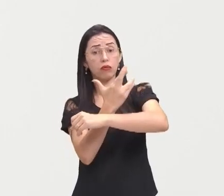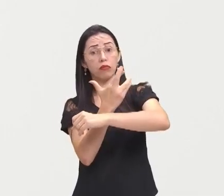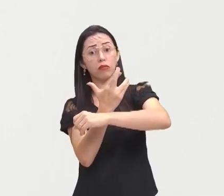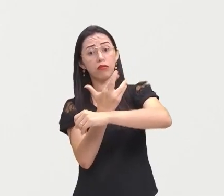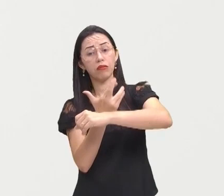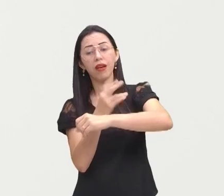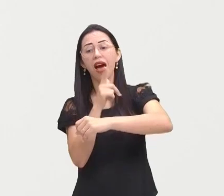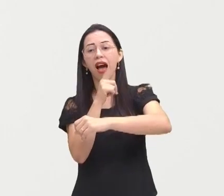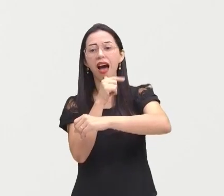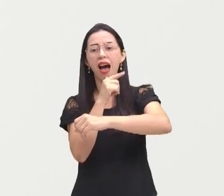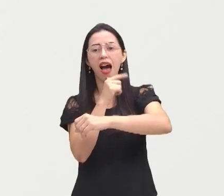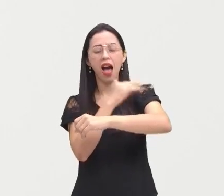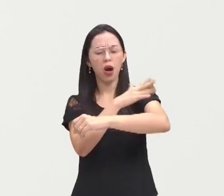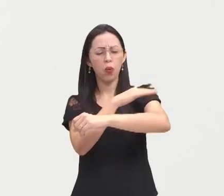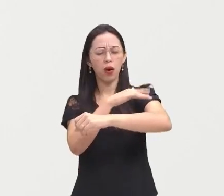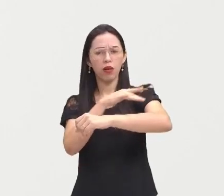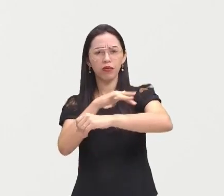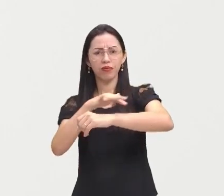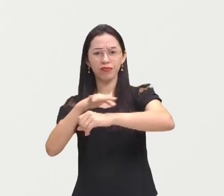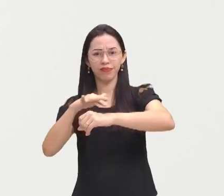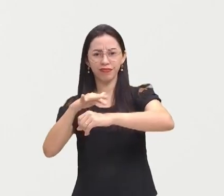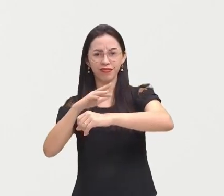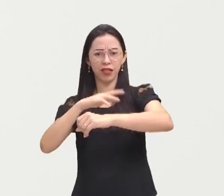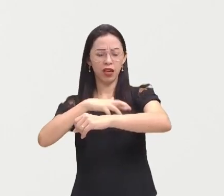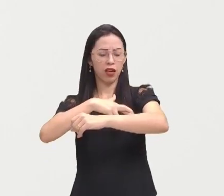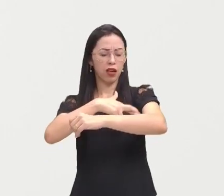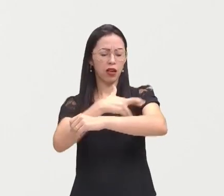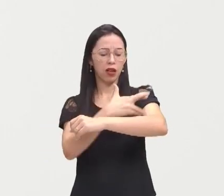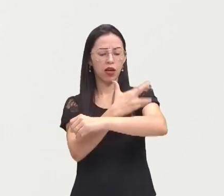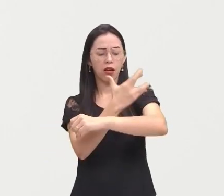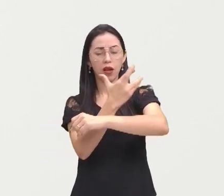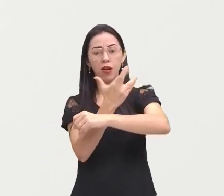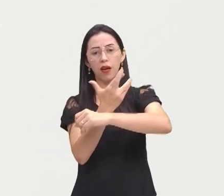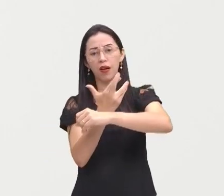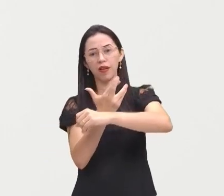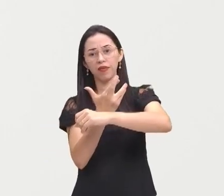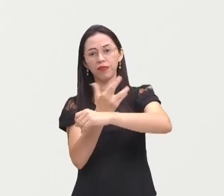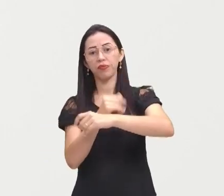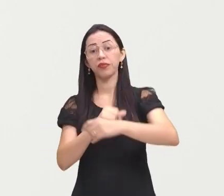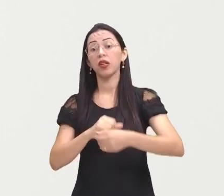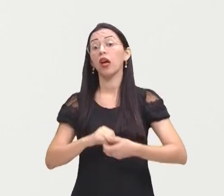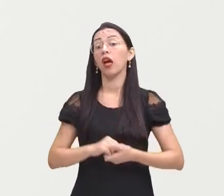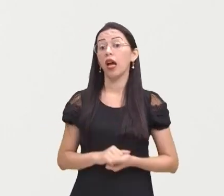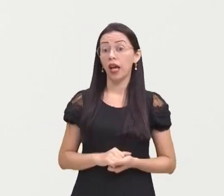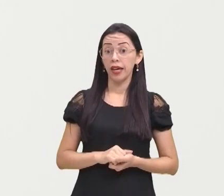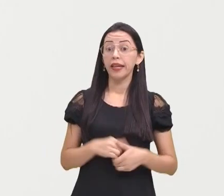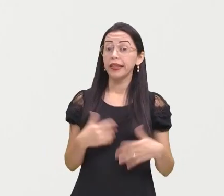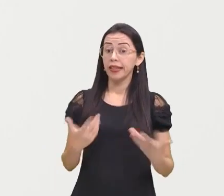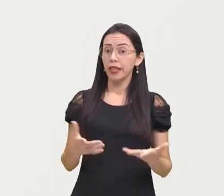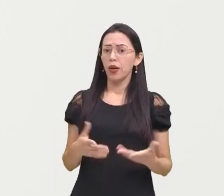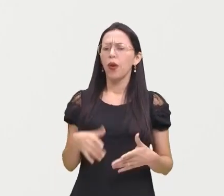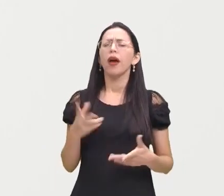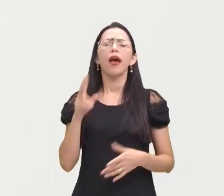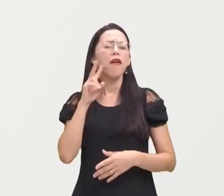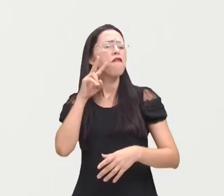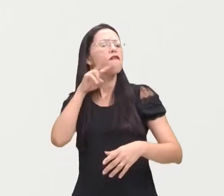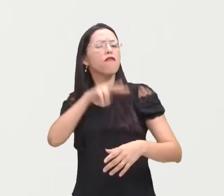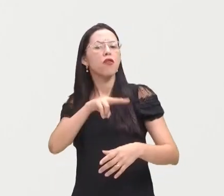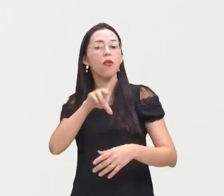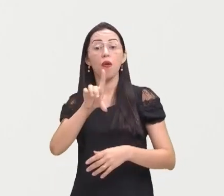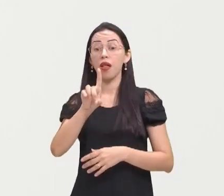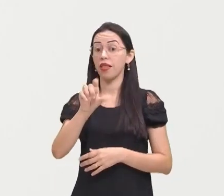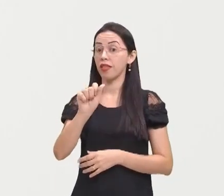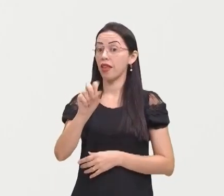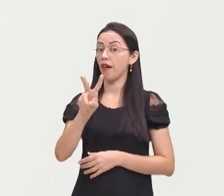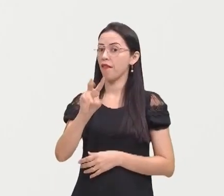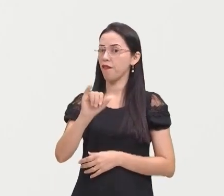que escreveu novamente, lembrando vocês, foi o Davi, com a ajuda da avó, certo? Vamos ao